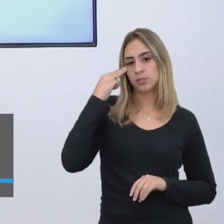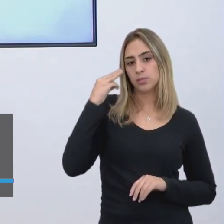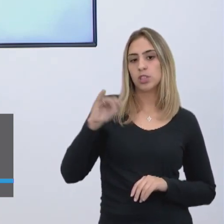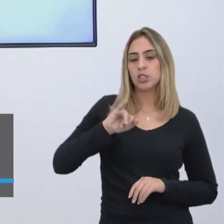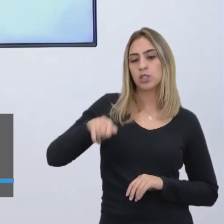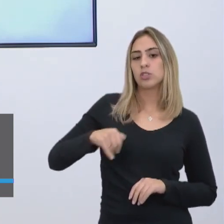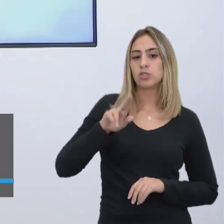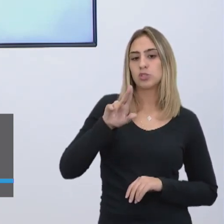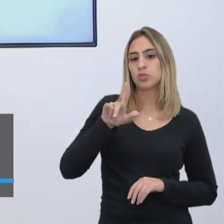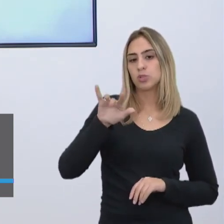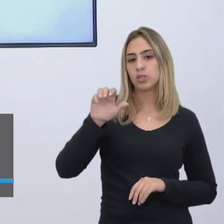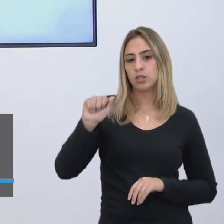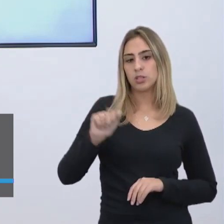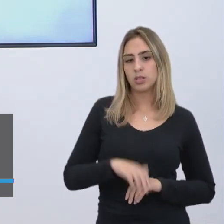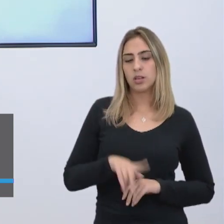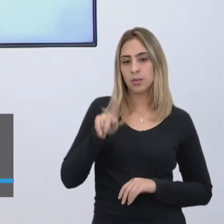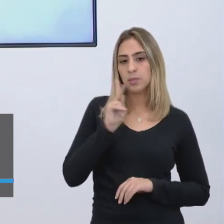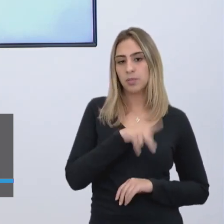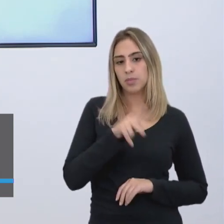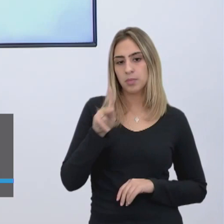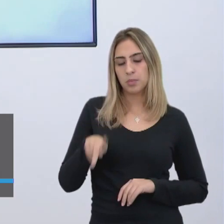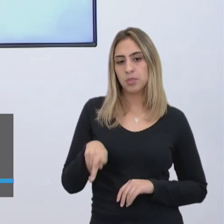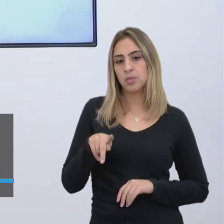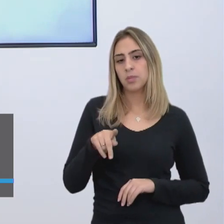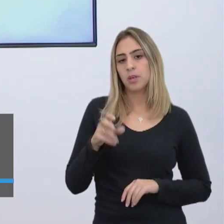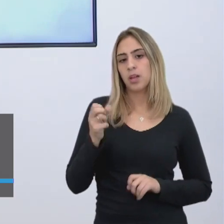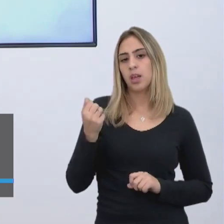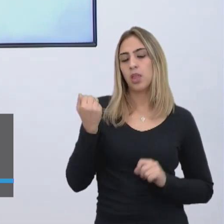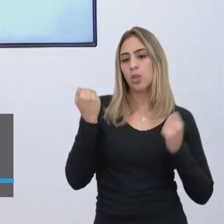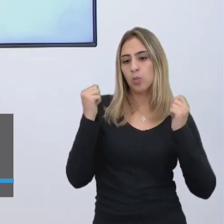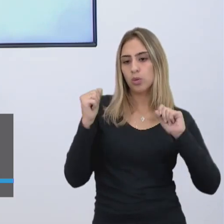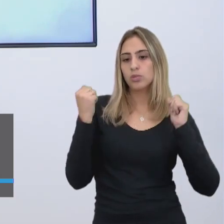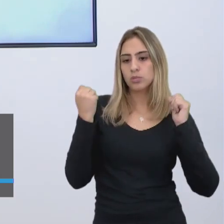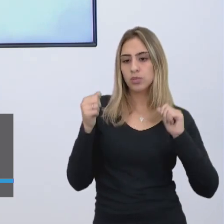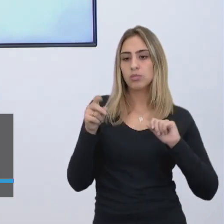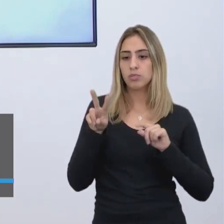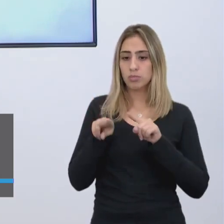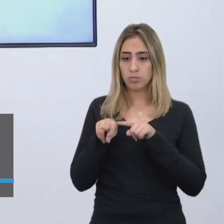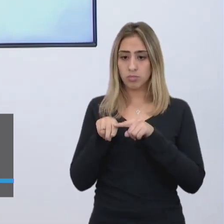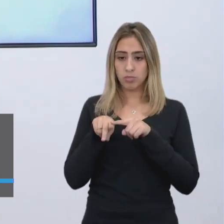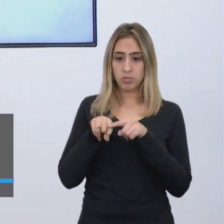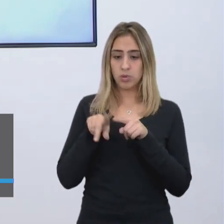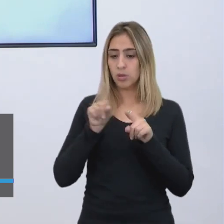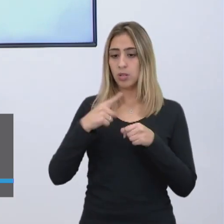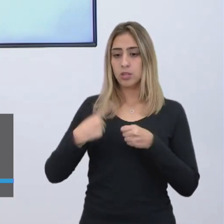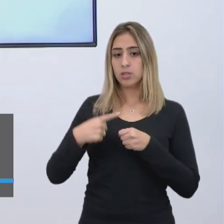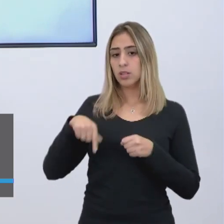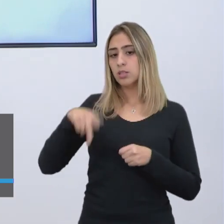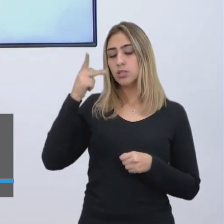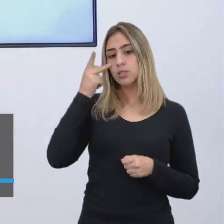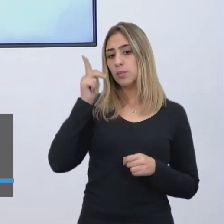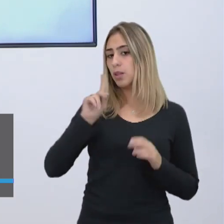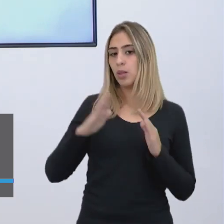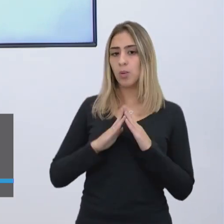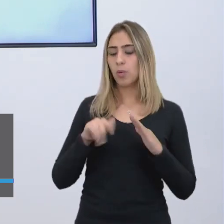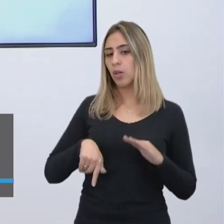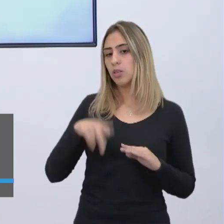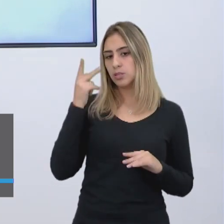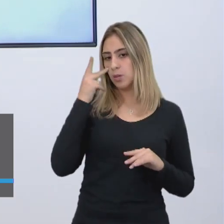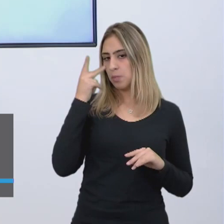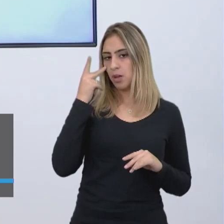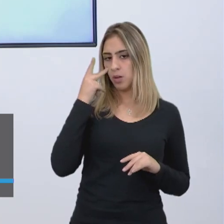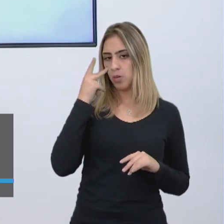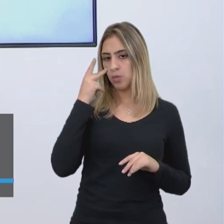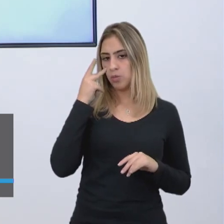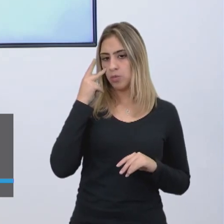Boas Carpe, que é professora de educação física, ambos não são da cidade de São Paulo e não moram na cidade de